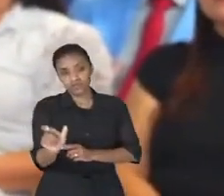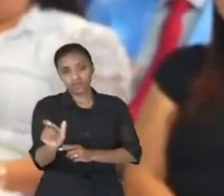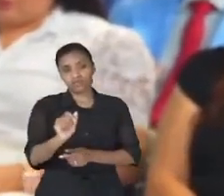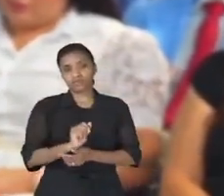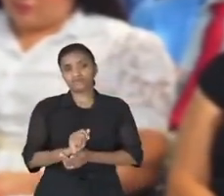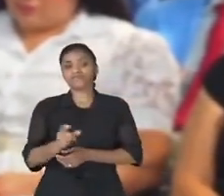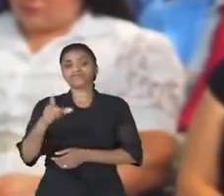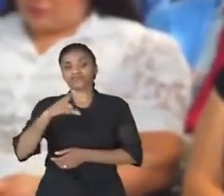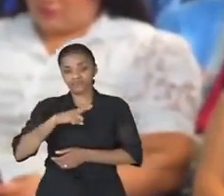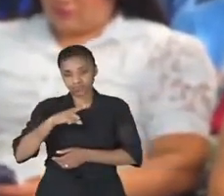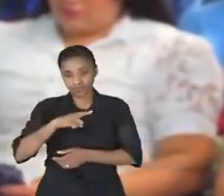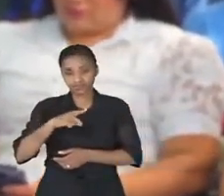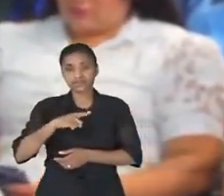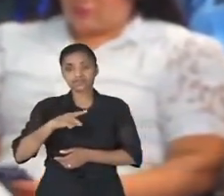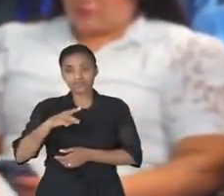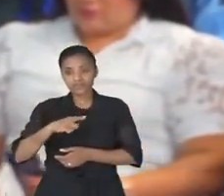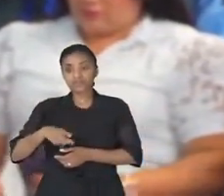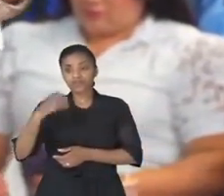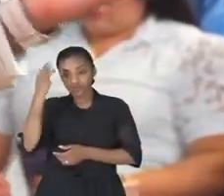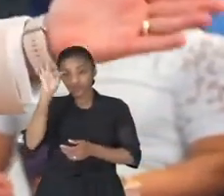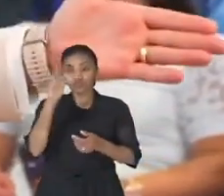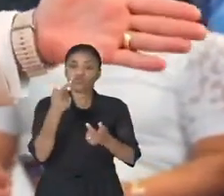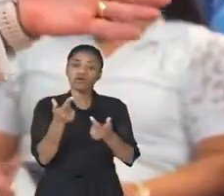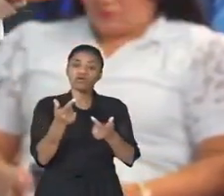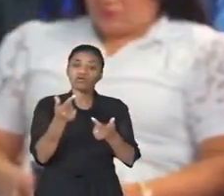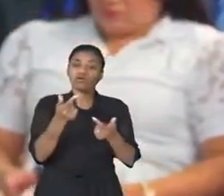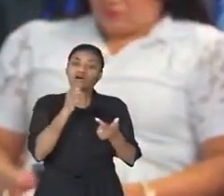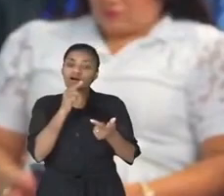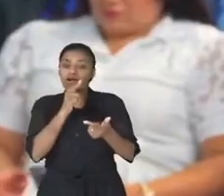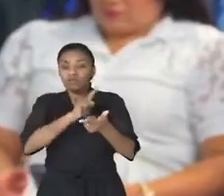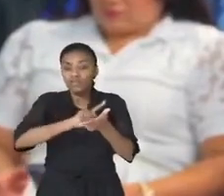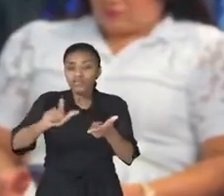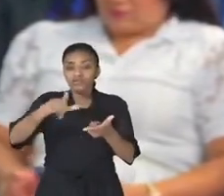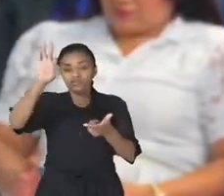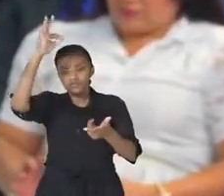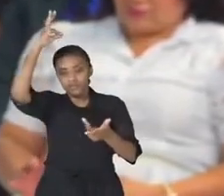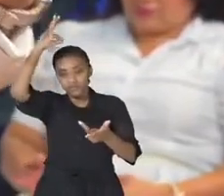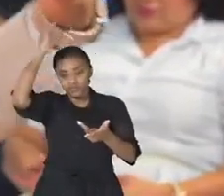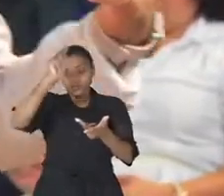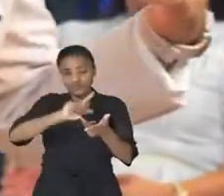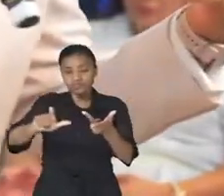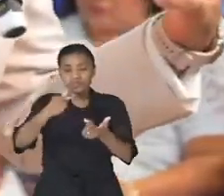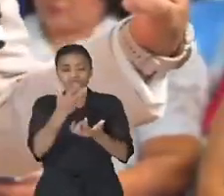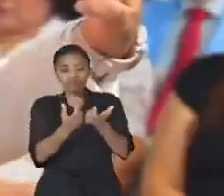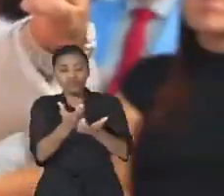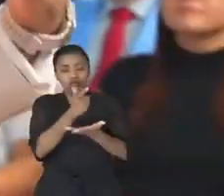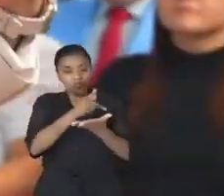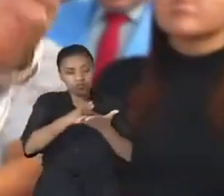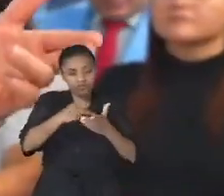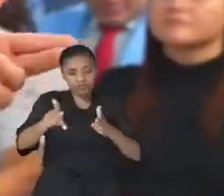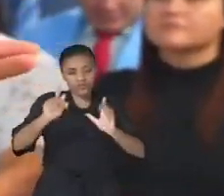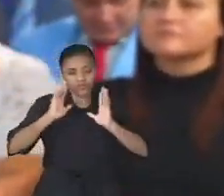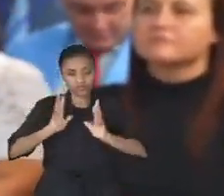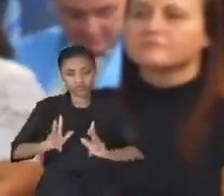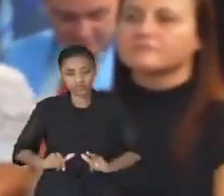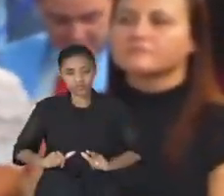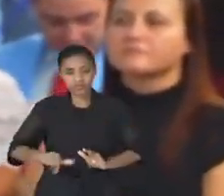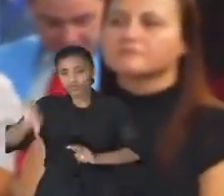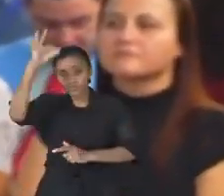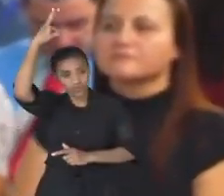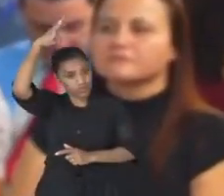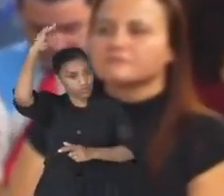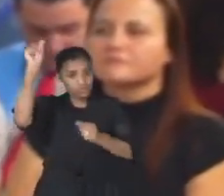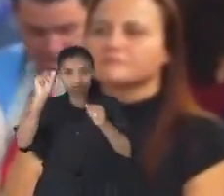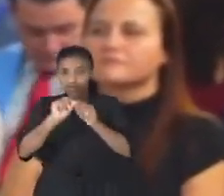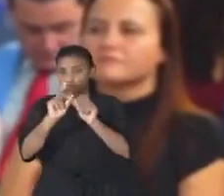Ele tem as faculdades desses elementos, assim como a água limpa, o Espírito Santo limpa, assim como o fogo queima, purifica, burila, ele também faz, assim como